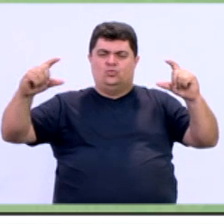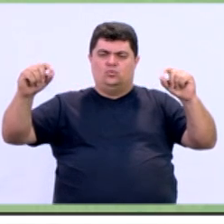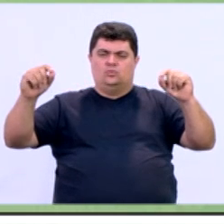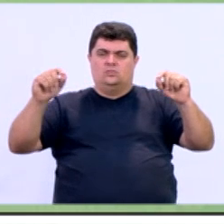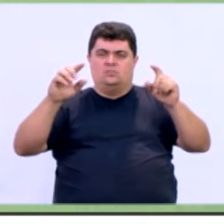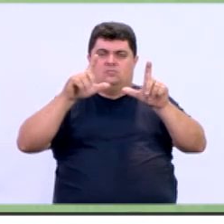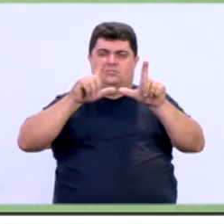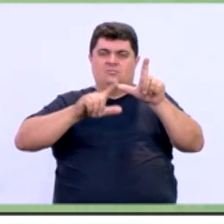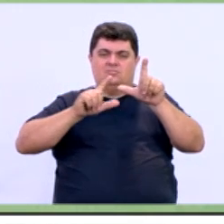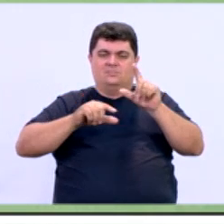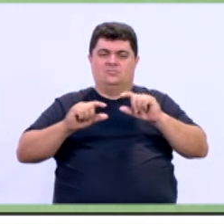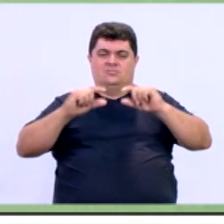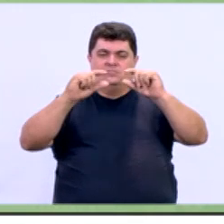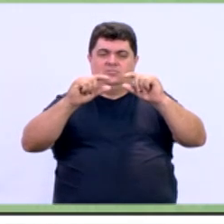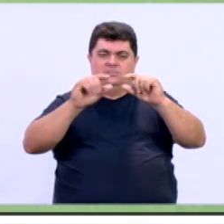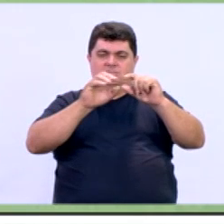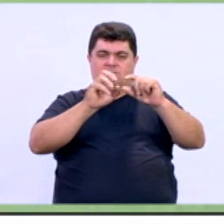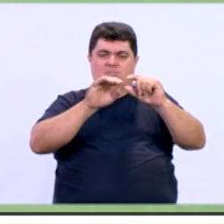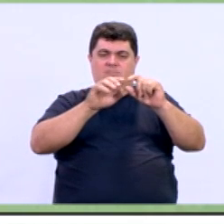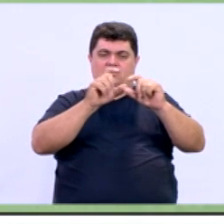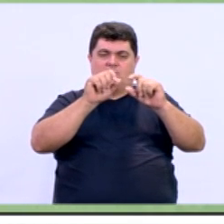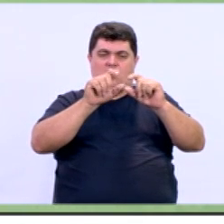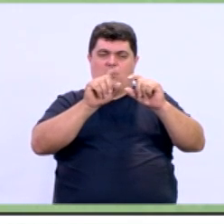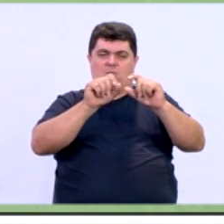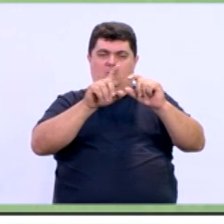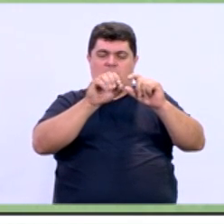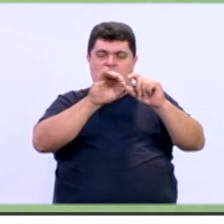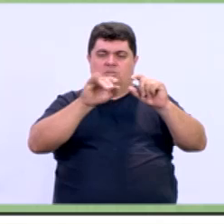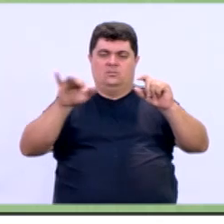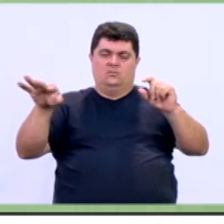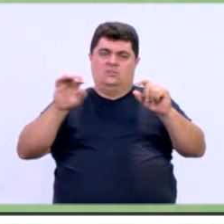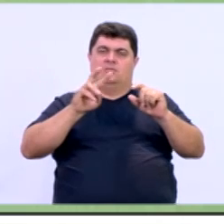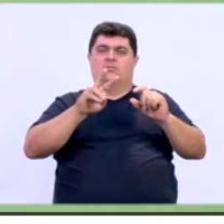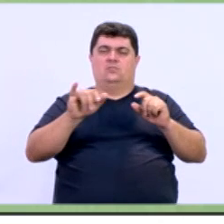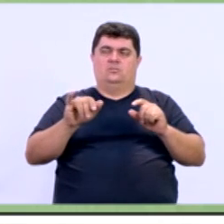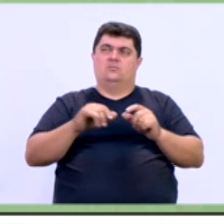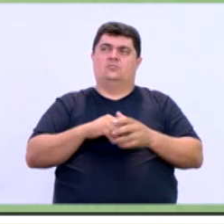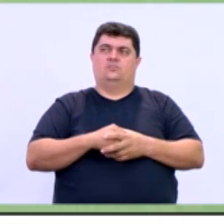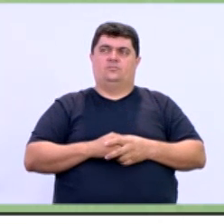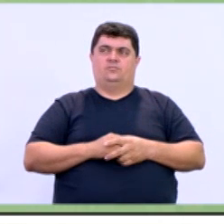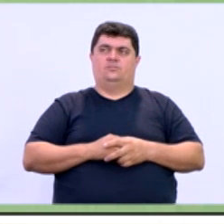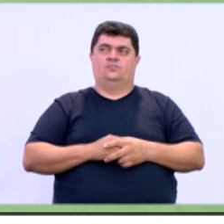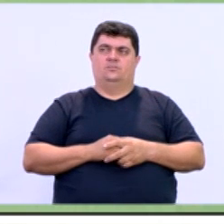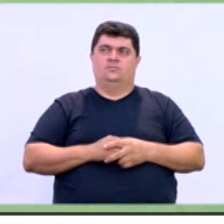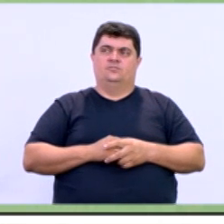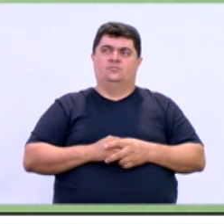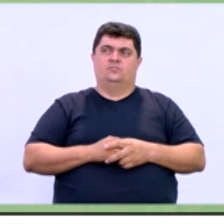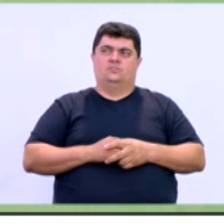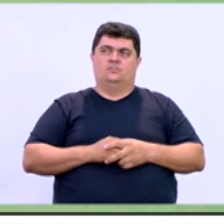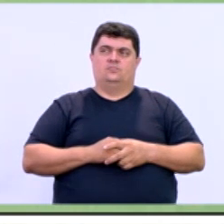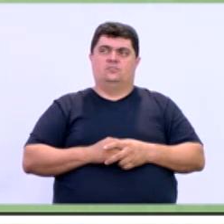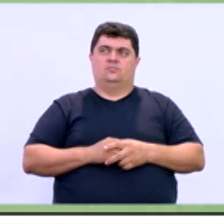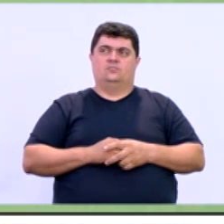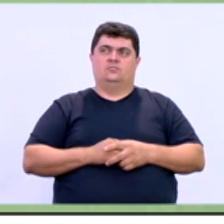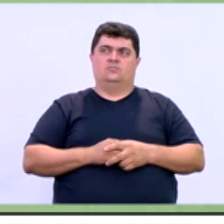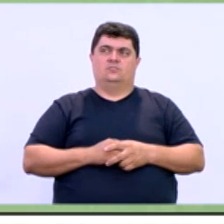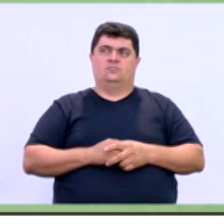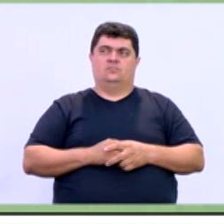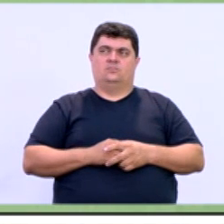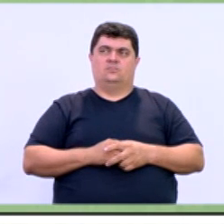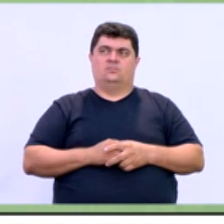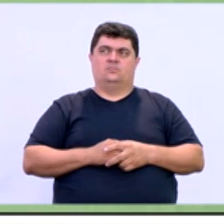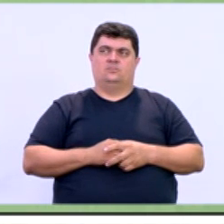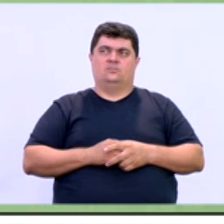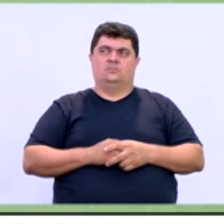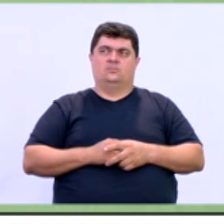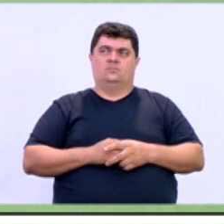né? Então, normalmente é o input texto, que ele vai escrever, no nosso exemplo aqui, um nome.